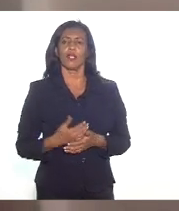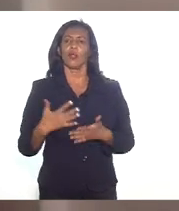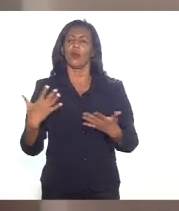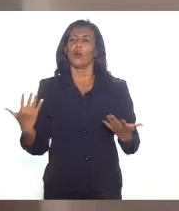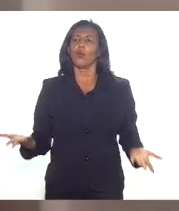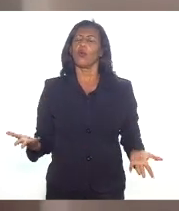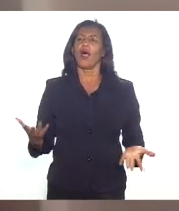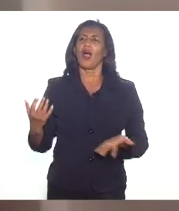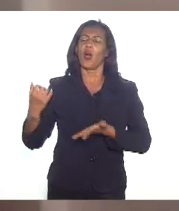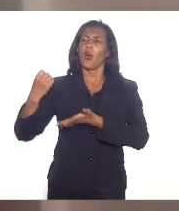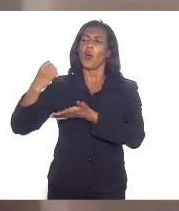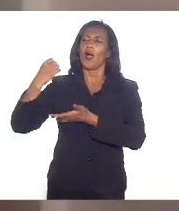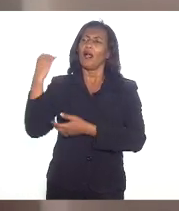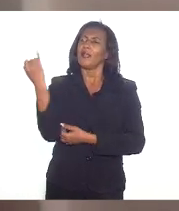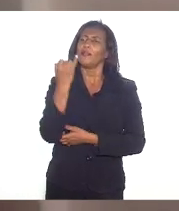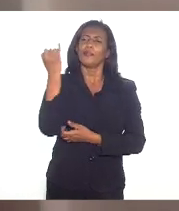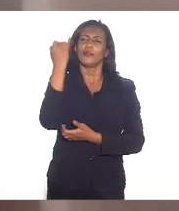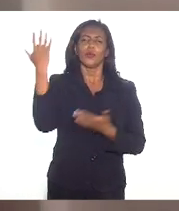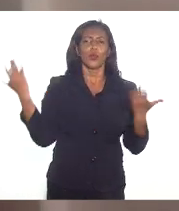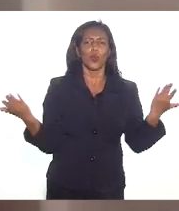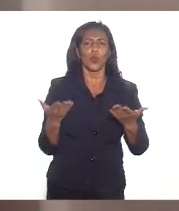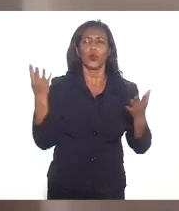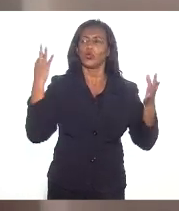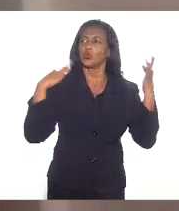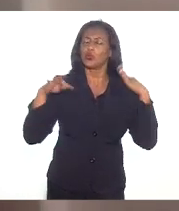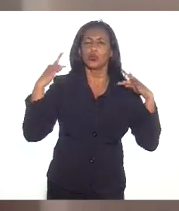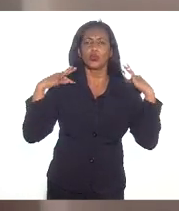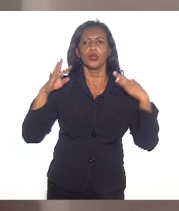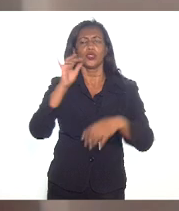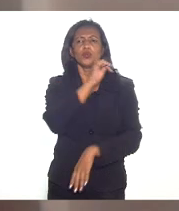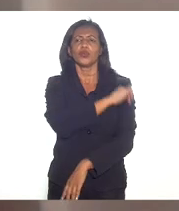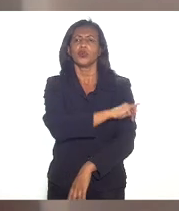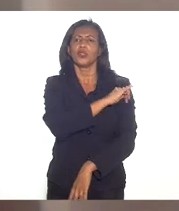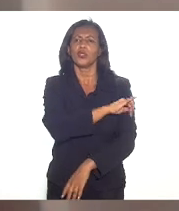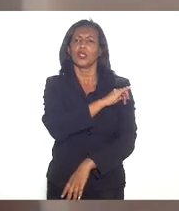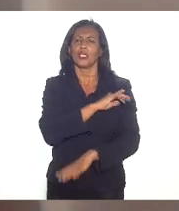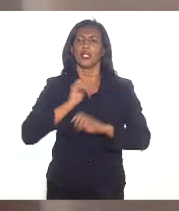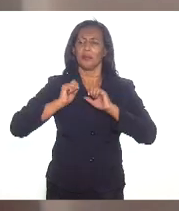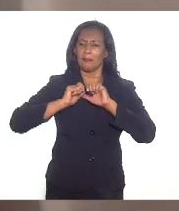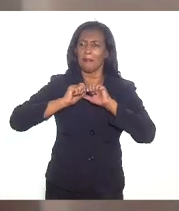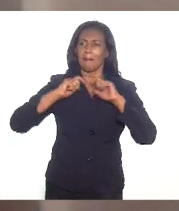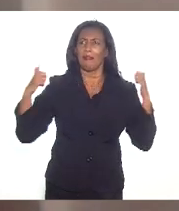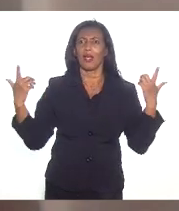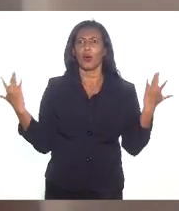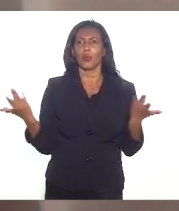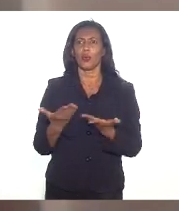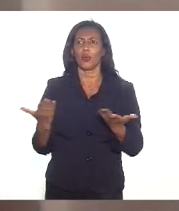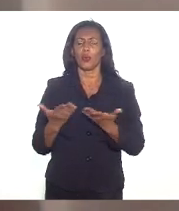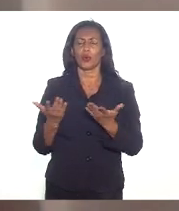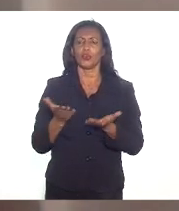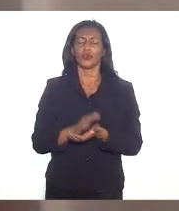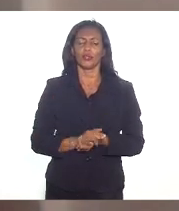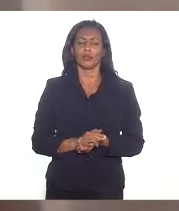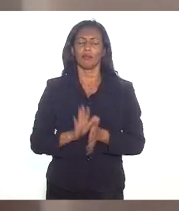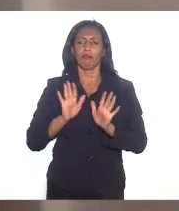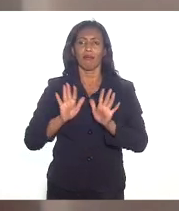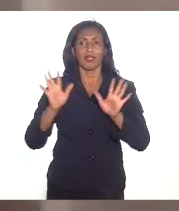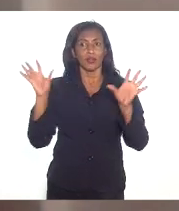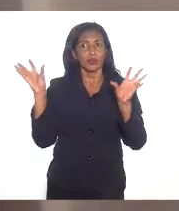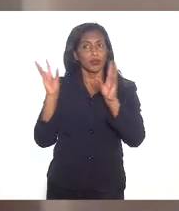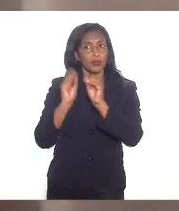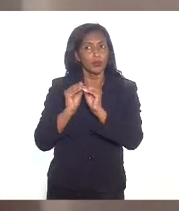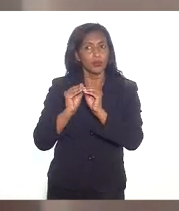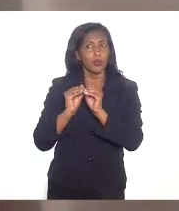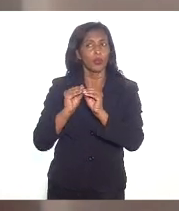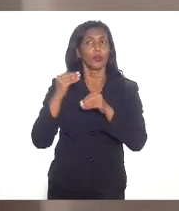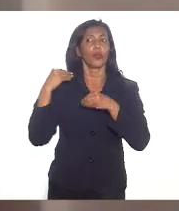real do turismo hoje no estado do Rio de Janeiro, qual é o peso que pode ter, que é muito maior do que é hoje, né? Mas a gente precisa definir qual pode ser,